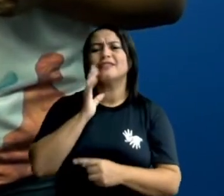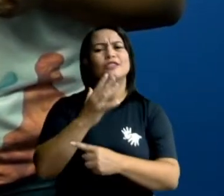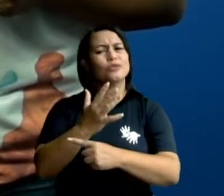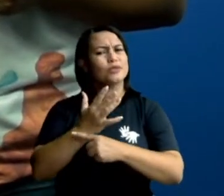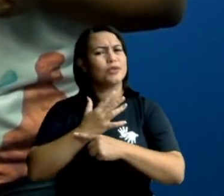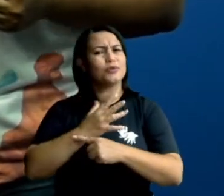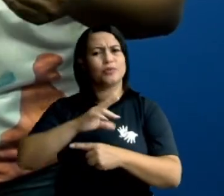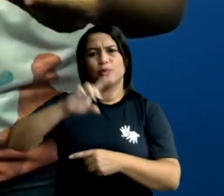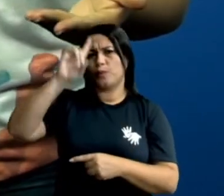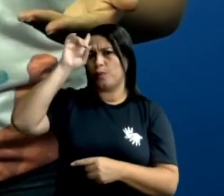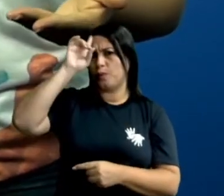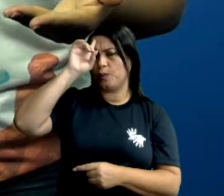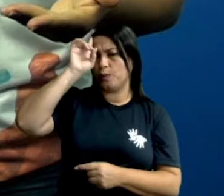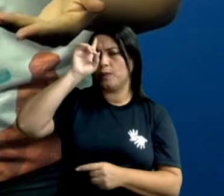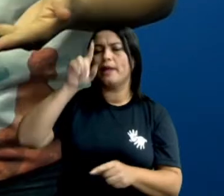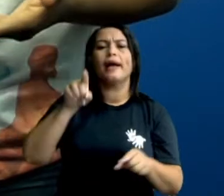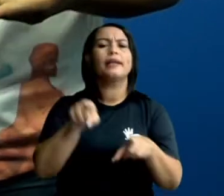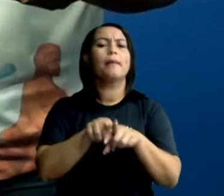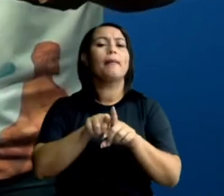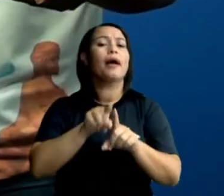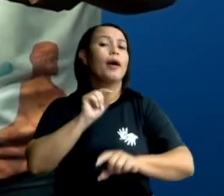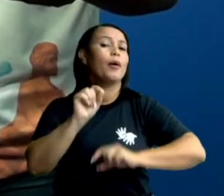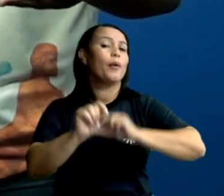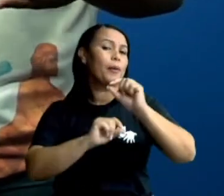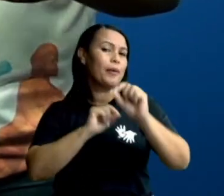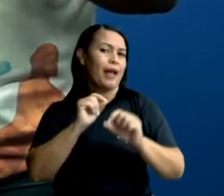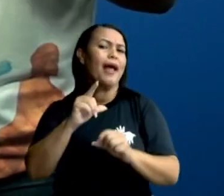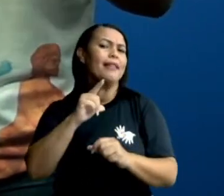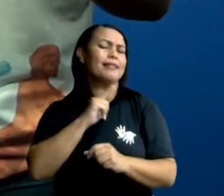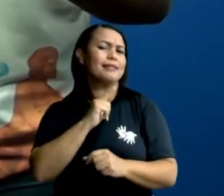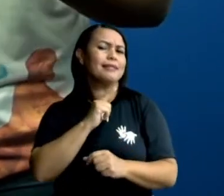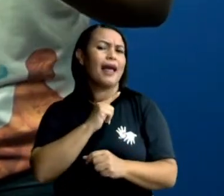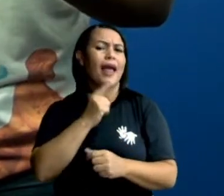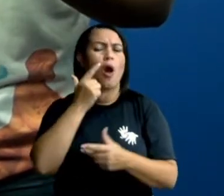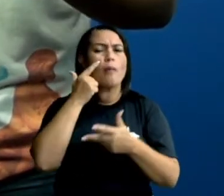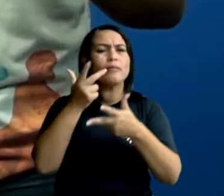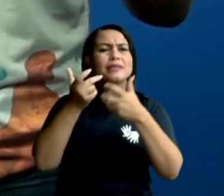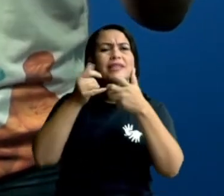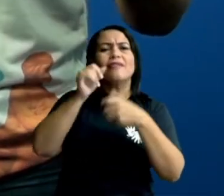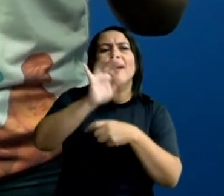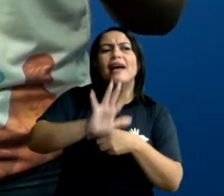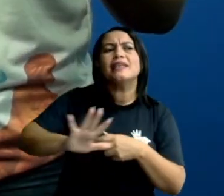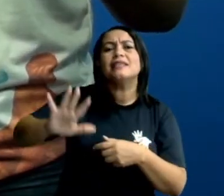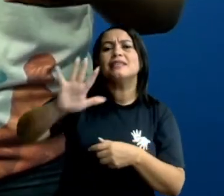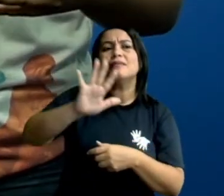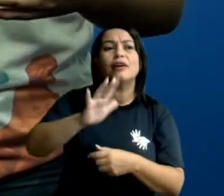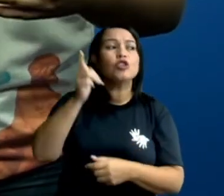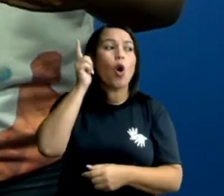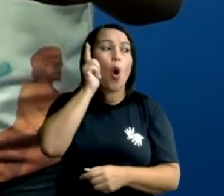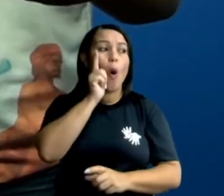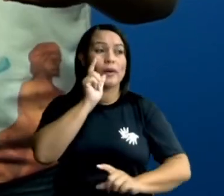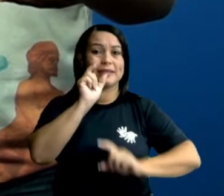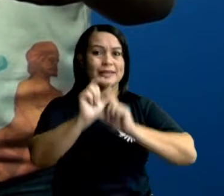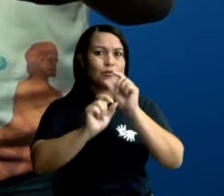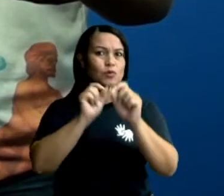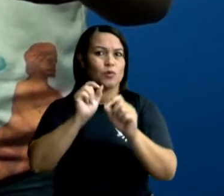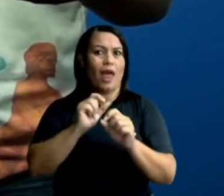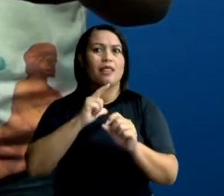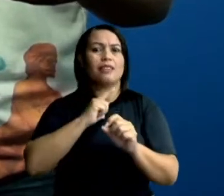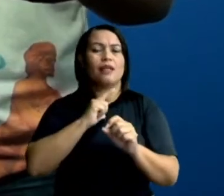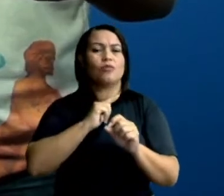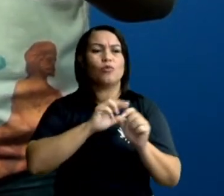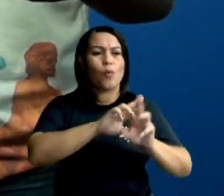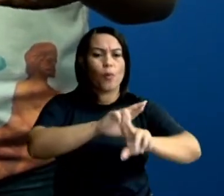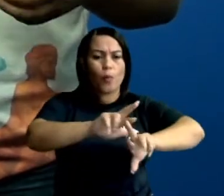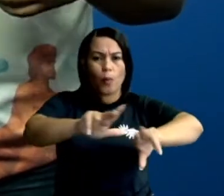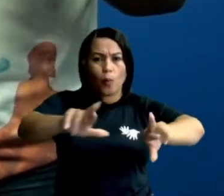ajudam no nosso dia a dia. Além disso, recebem pelas formas dela, conseguimos tantos